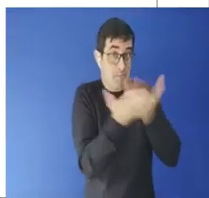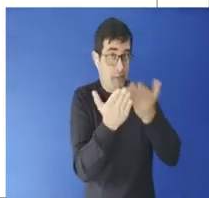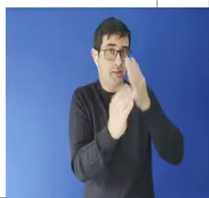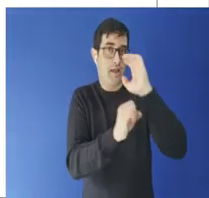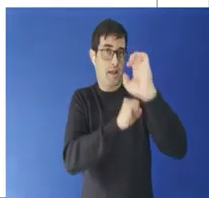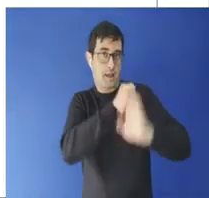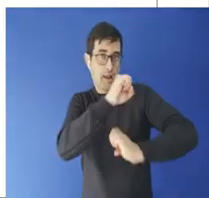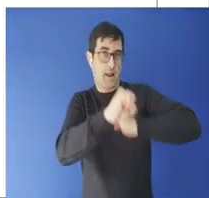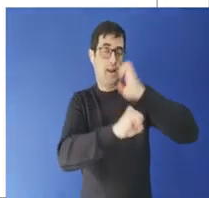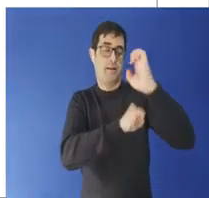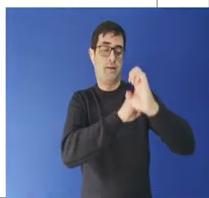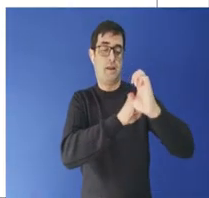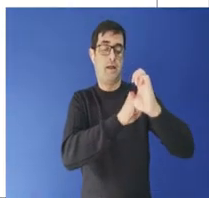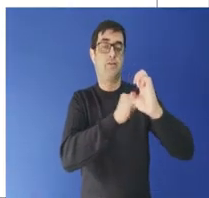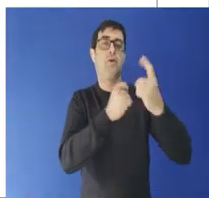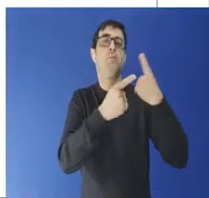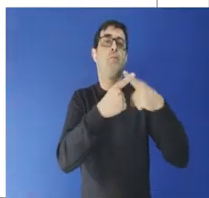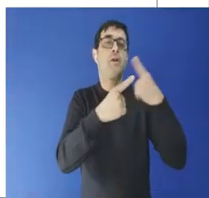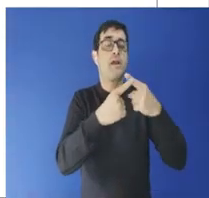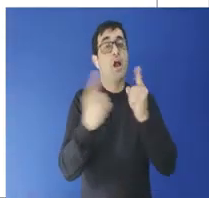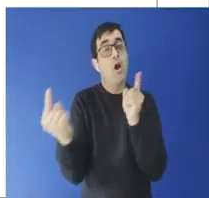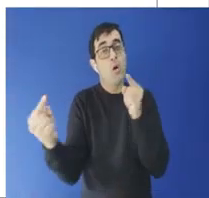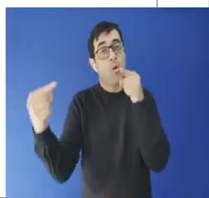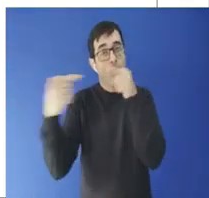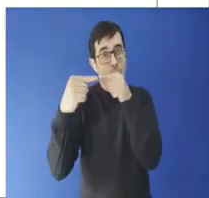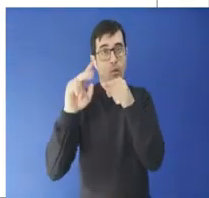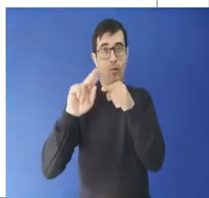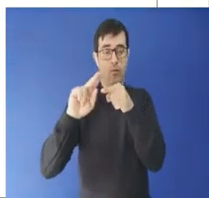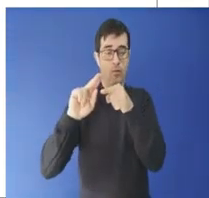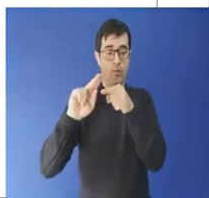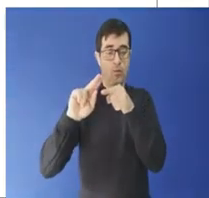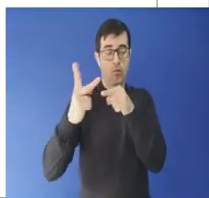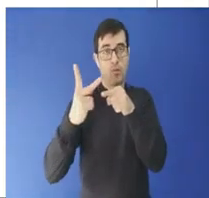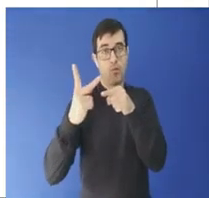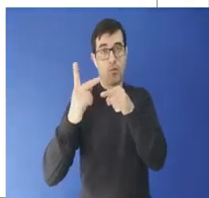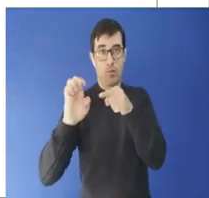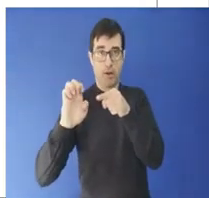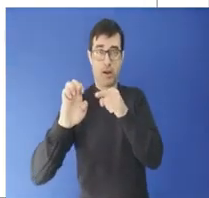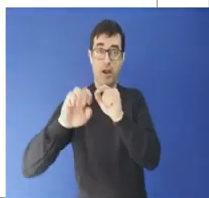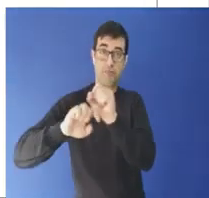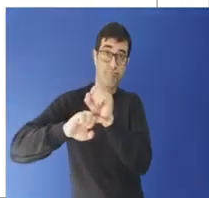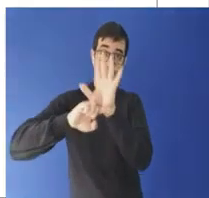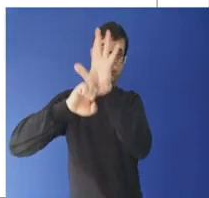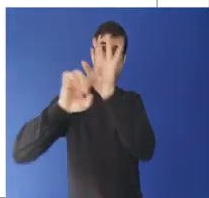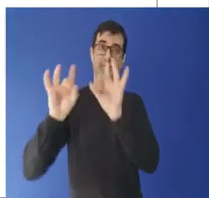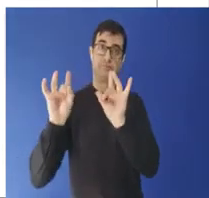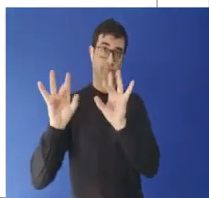dois elétrons porque ele vai ficar com a configuração do gás nobre. E é importante isso que a